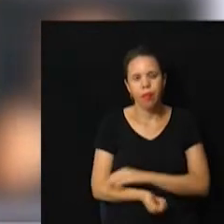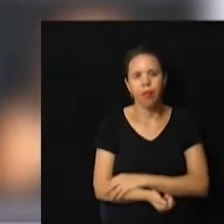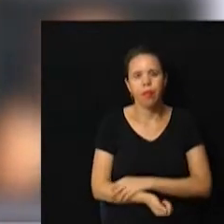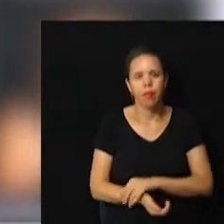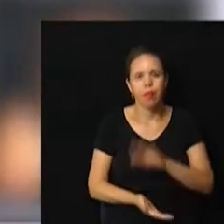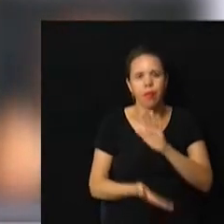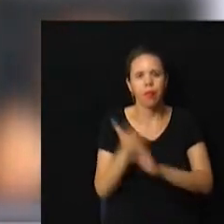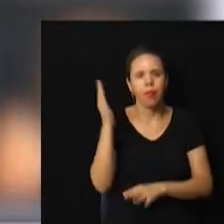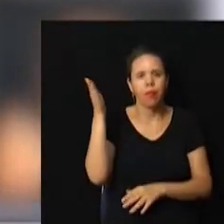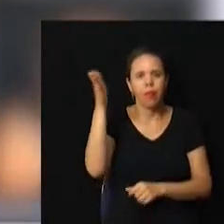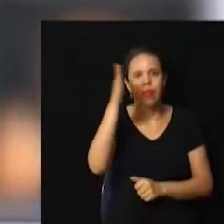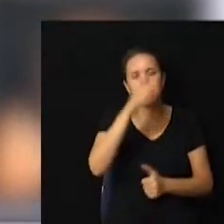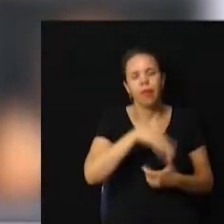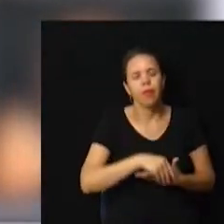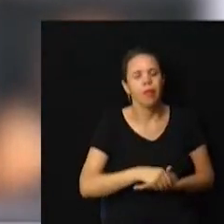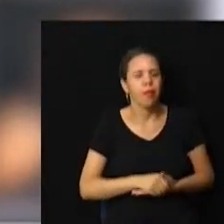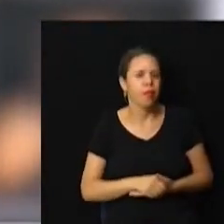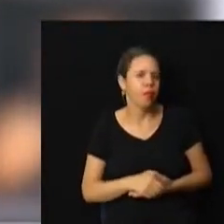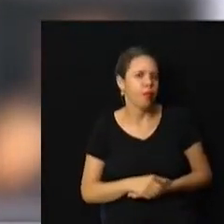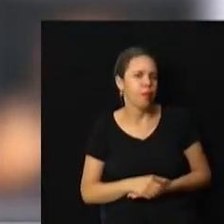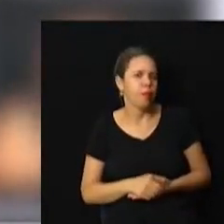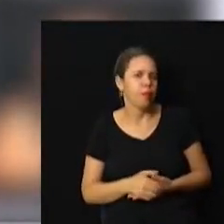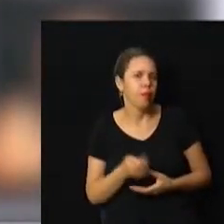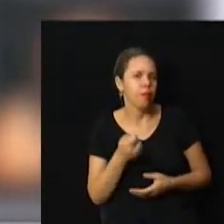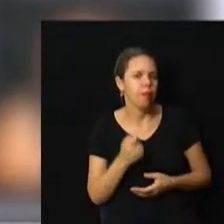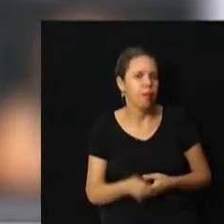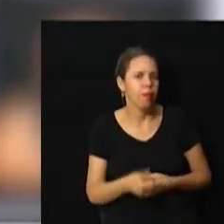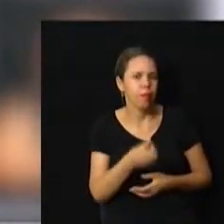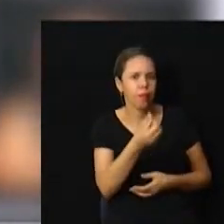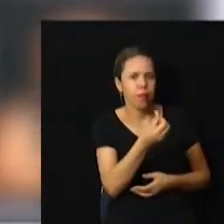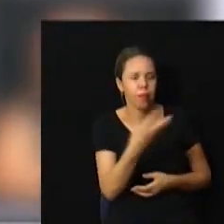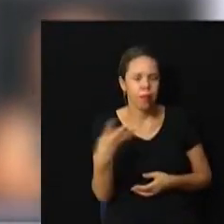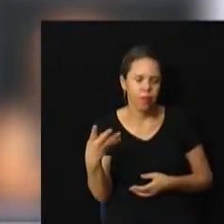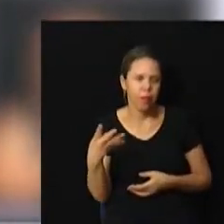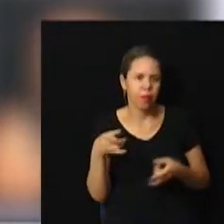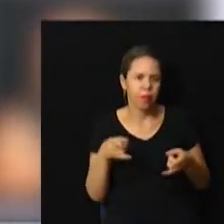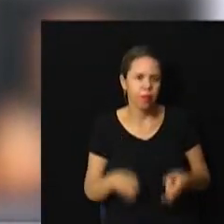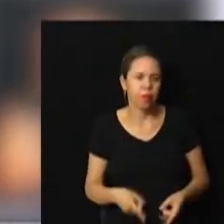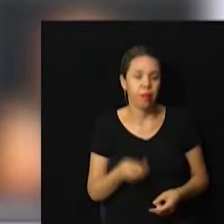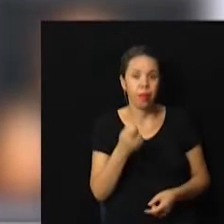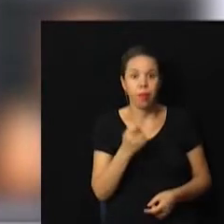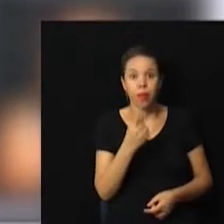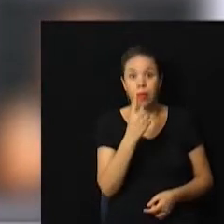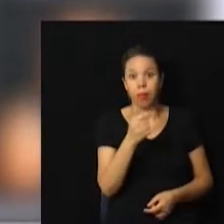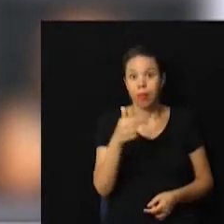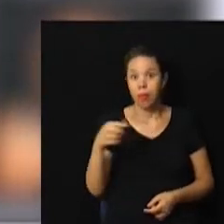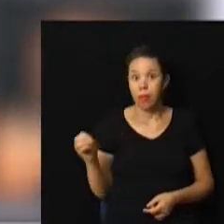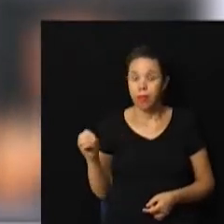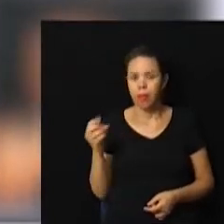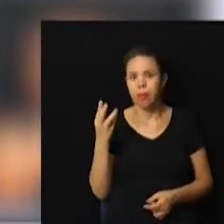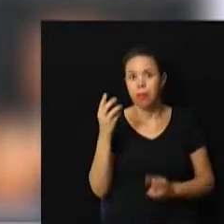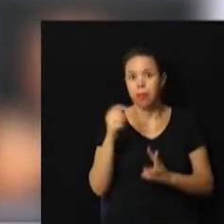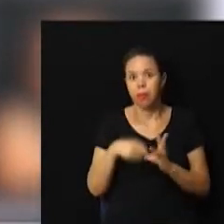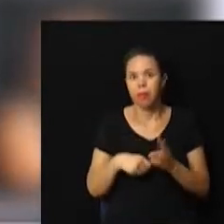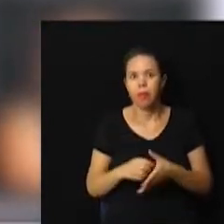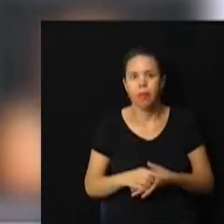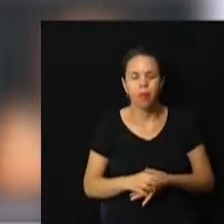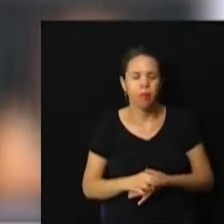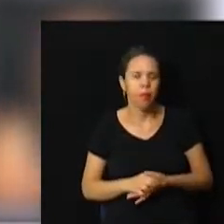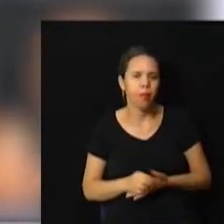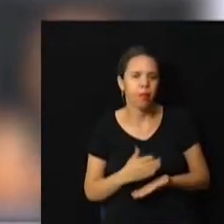Nós saímos aí na época de quase 64 leitos para quase 170 em 3